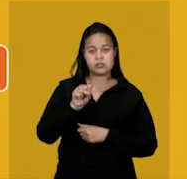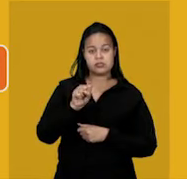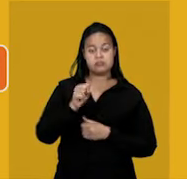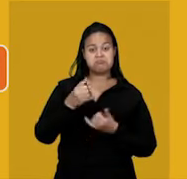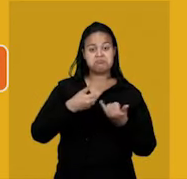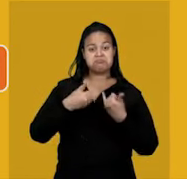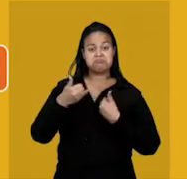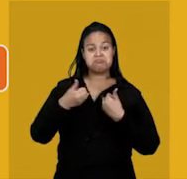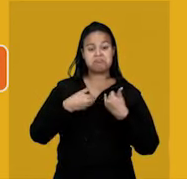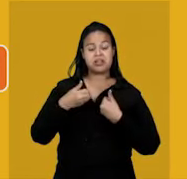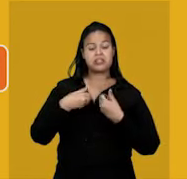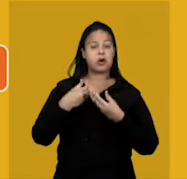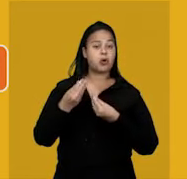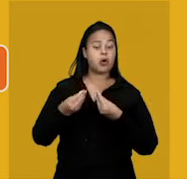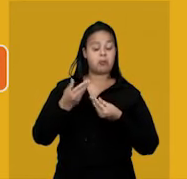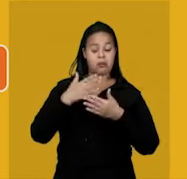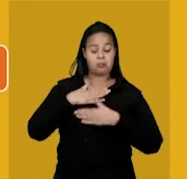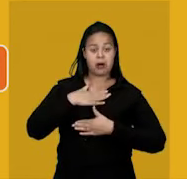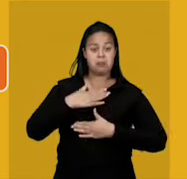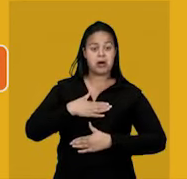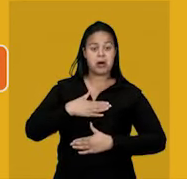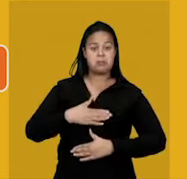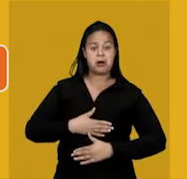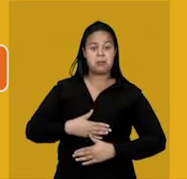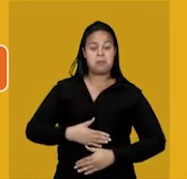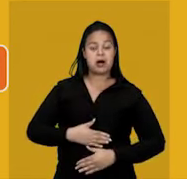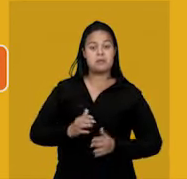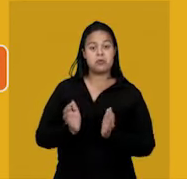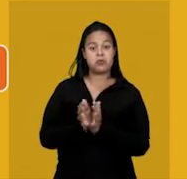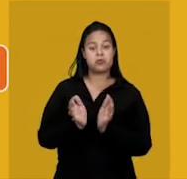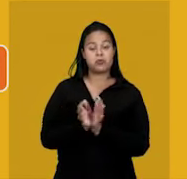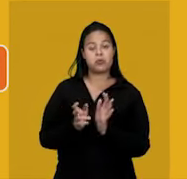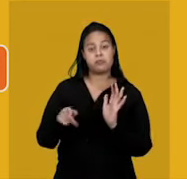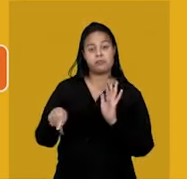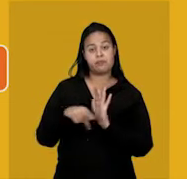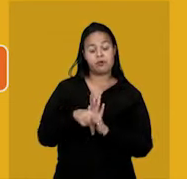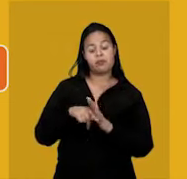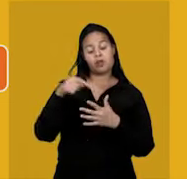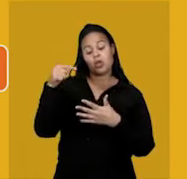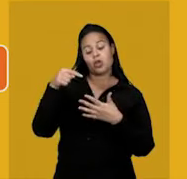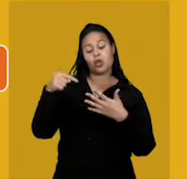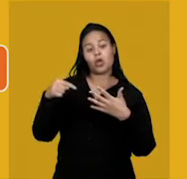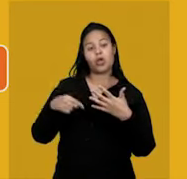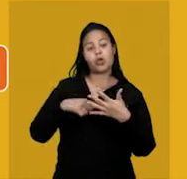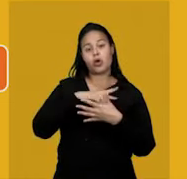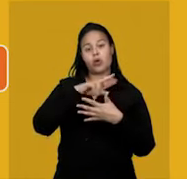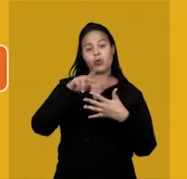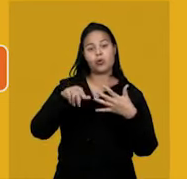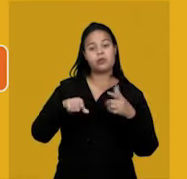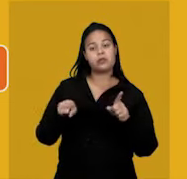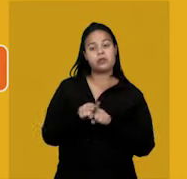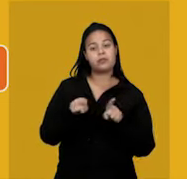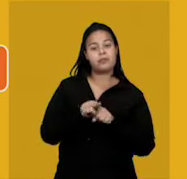ser passadas para os centros nervosos e outras partes do corpo.